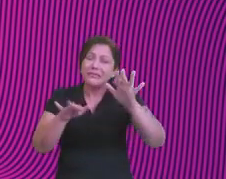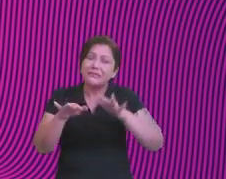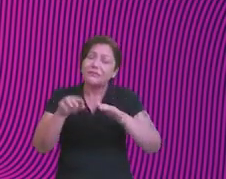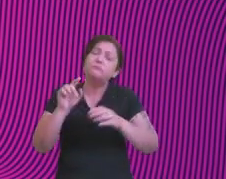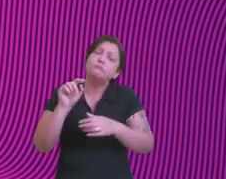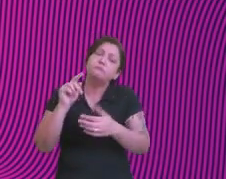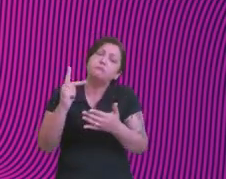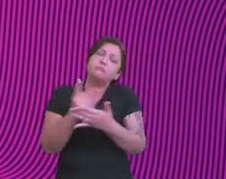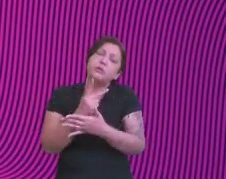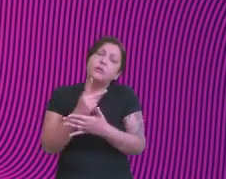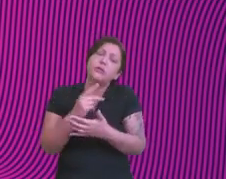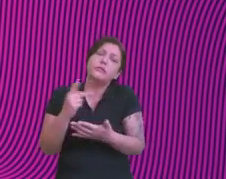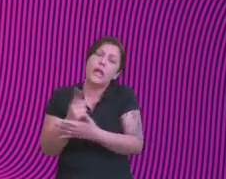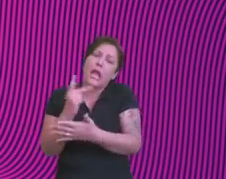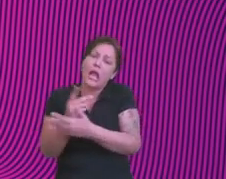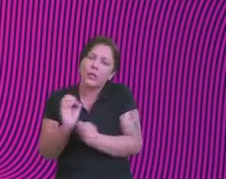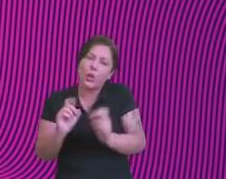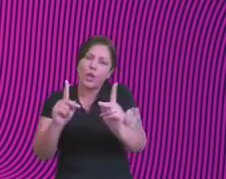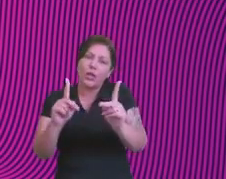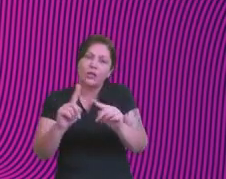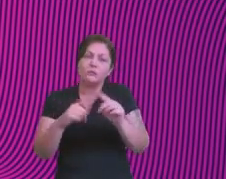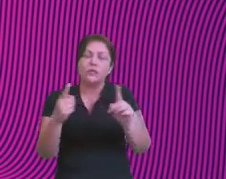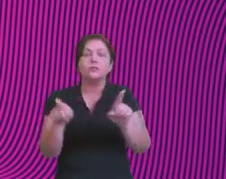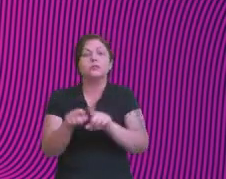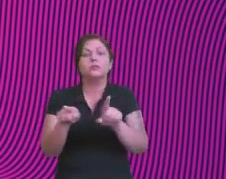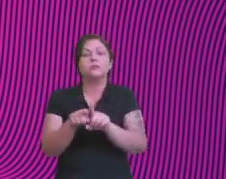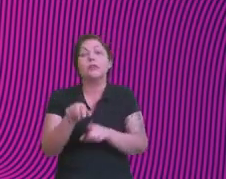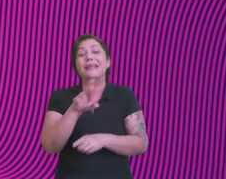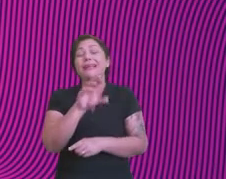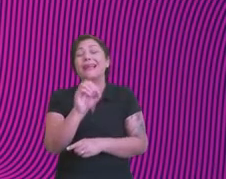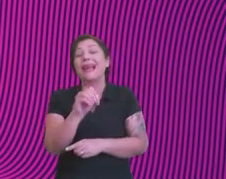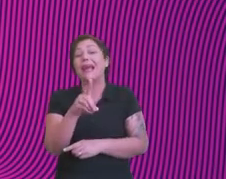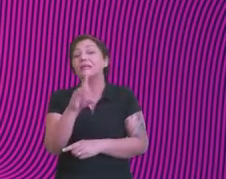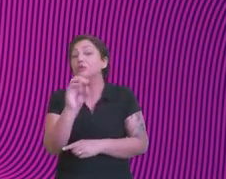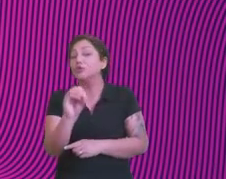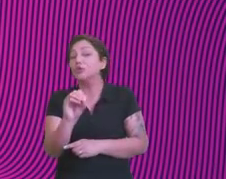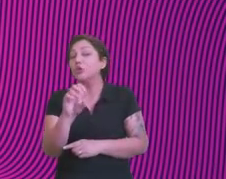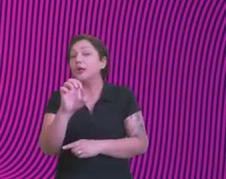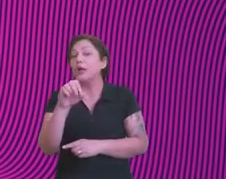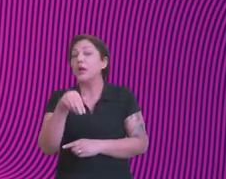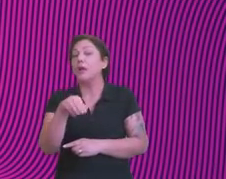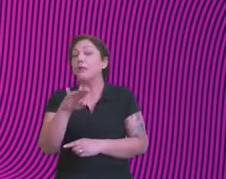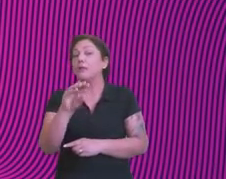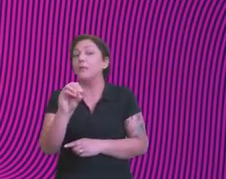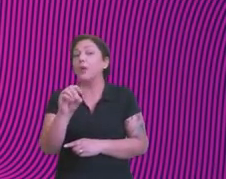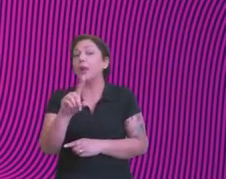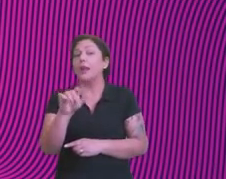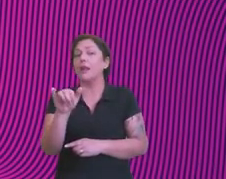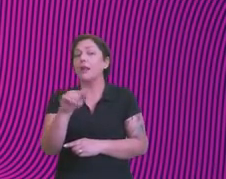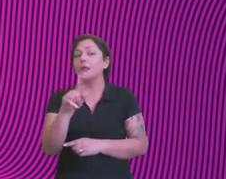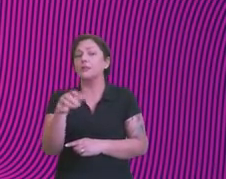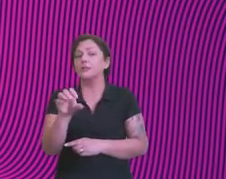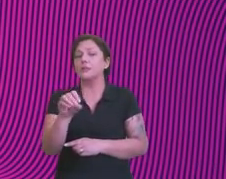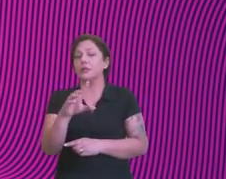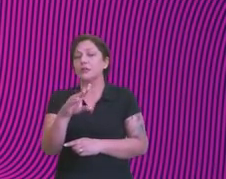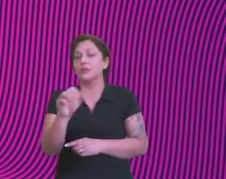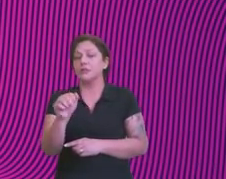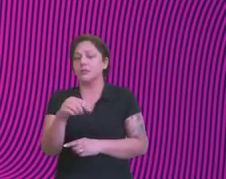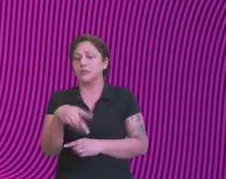de tratamento. A radioembolização é um tratamento que é empregado há menos tempo no Brasil e com resultados um pouco mais